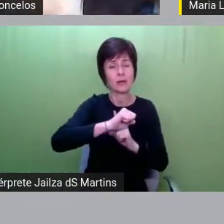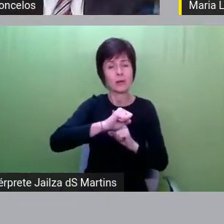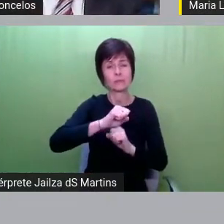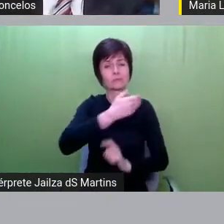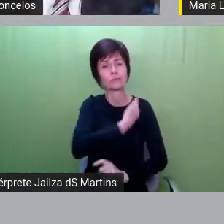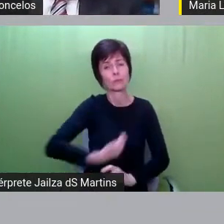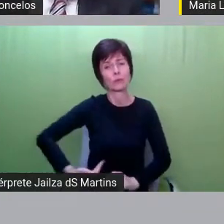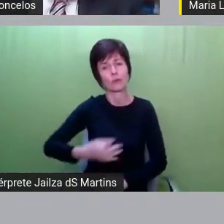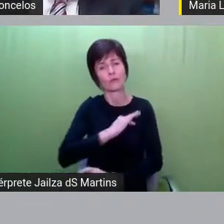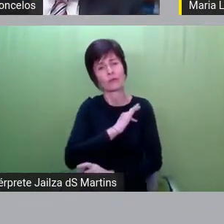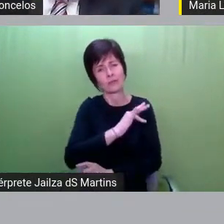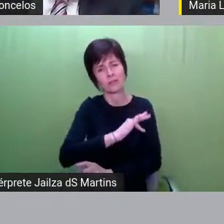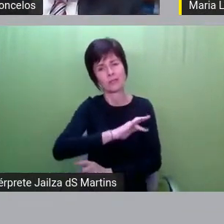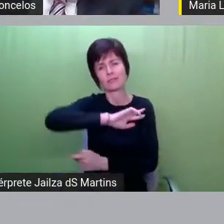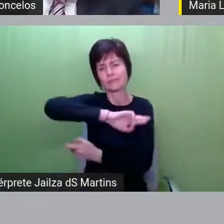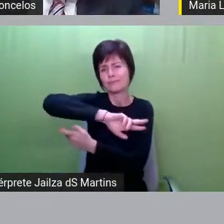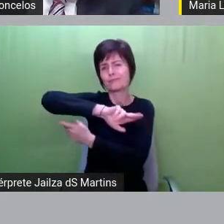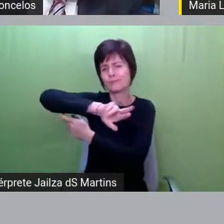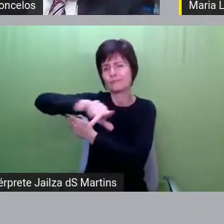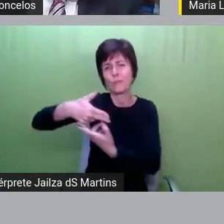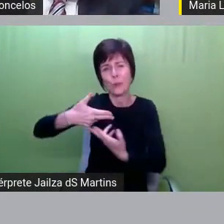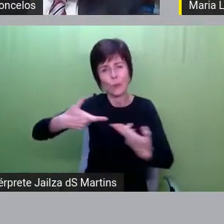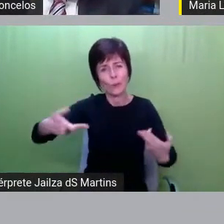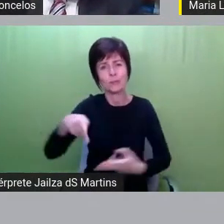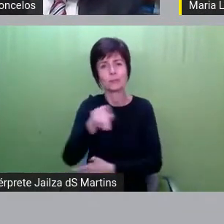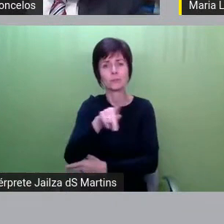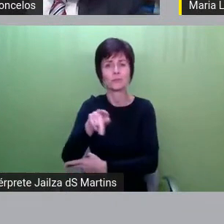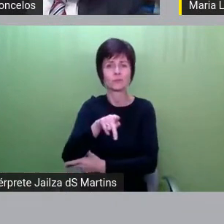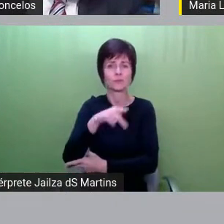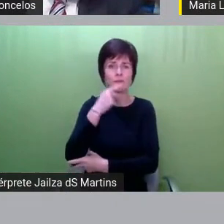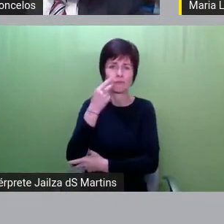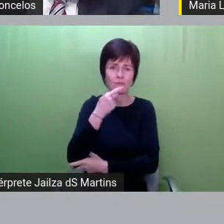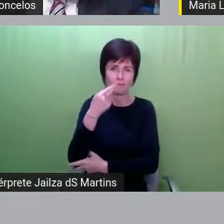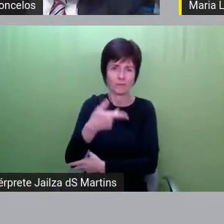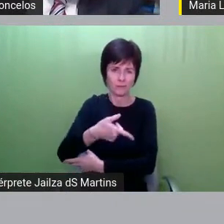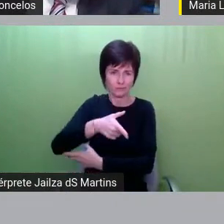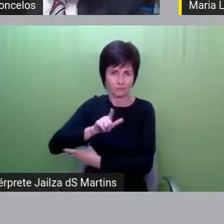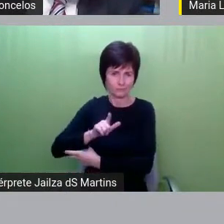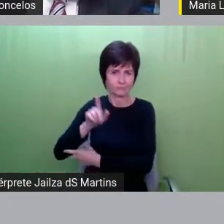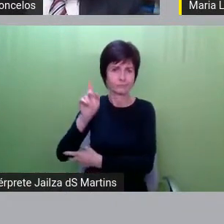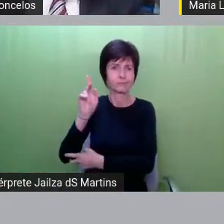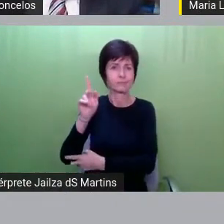outras que a professora Maria Lúcia sempre nos faz lembrar.